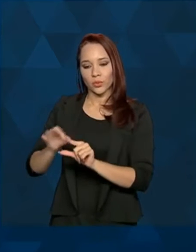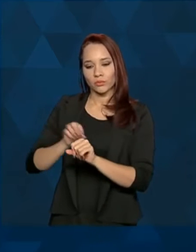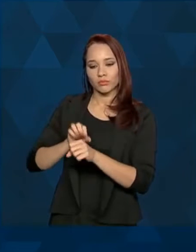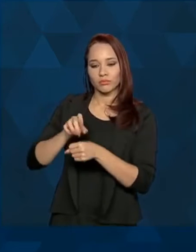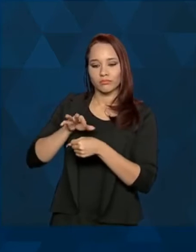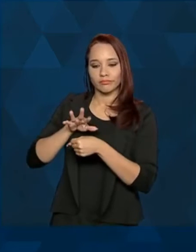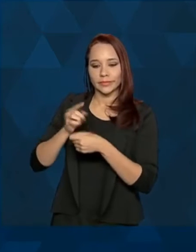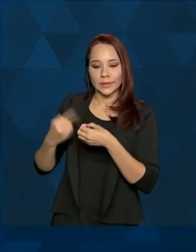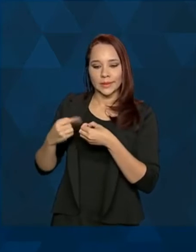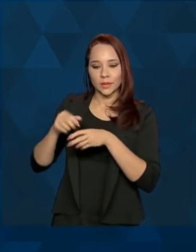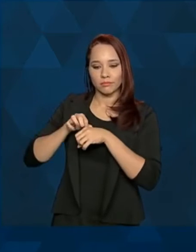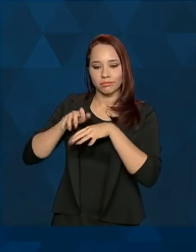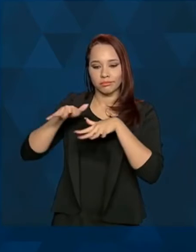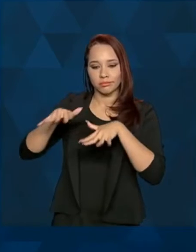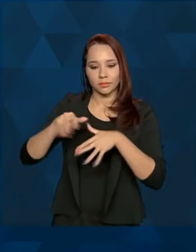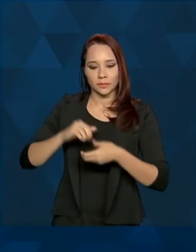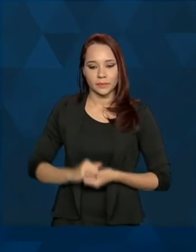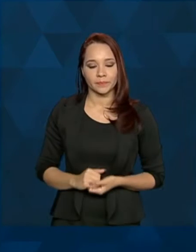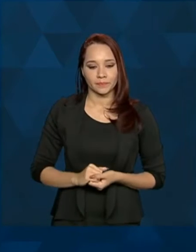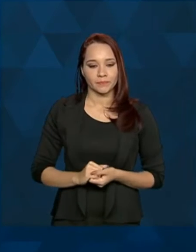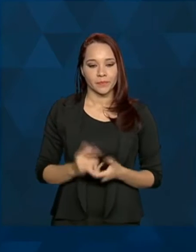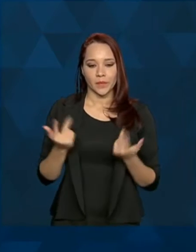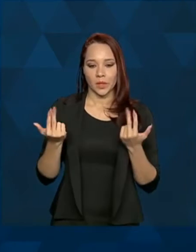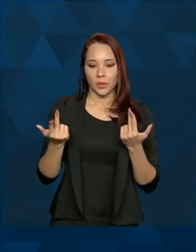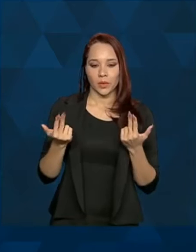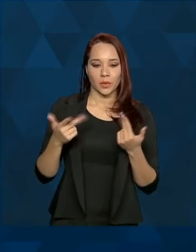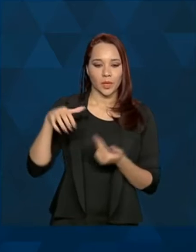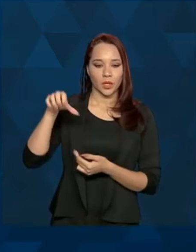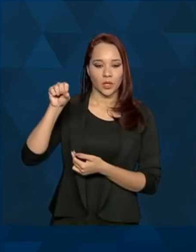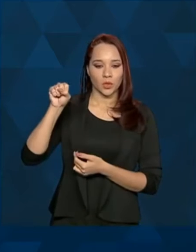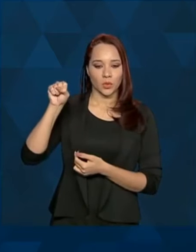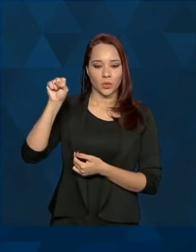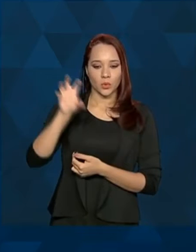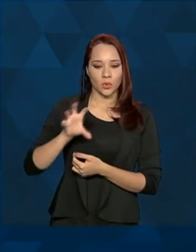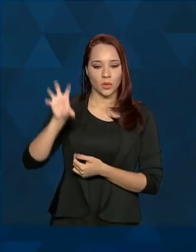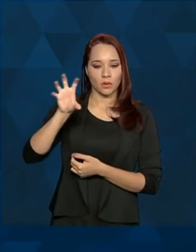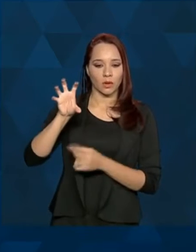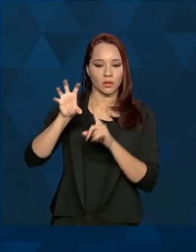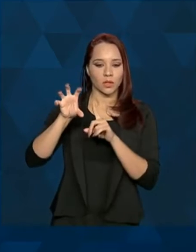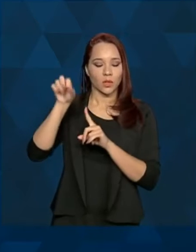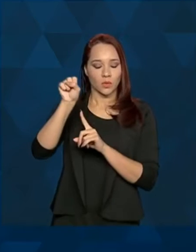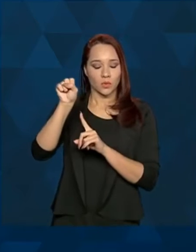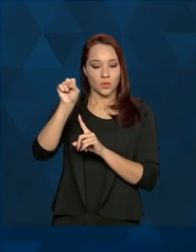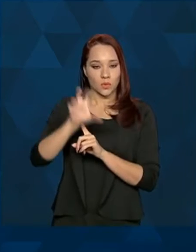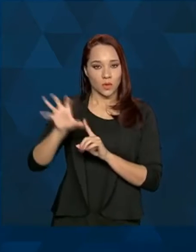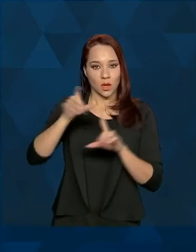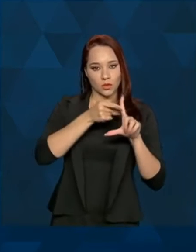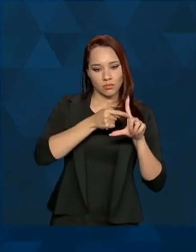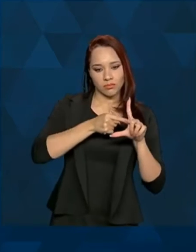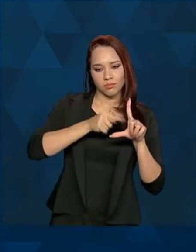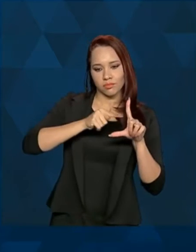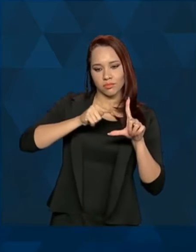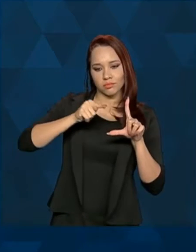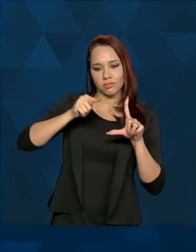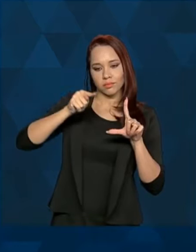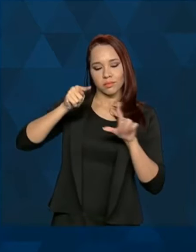próximo. A mesma coisa com relação ao Sudeste. O Sudeste você tem uma curva que, no